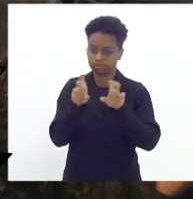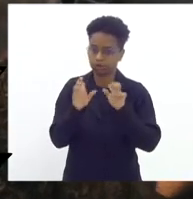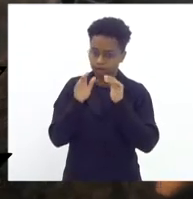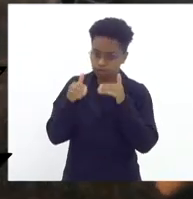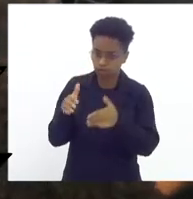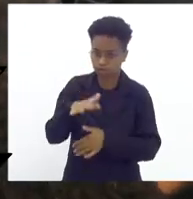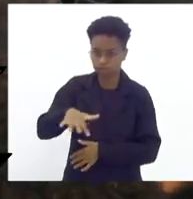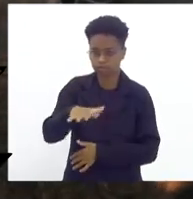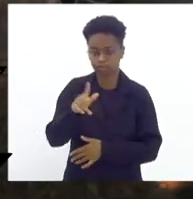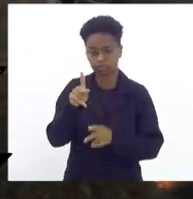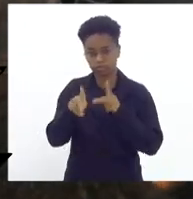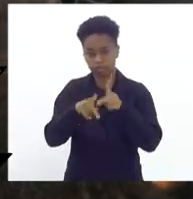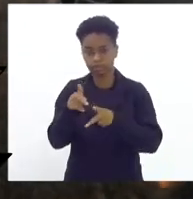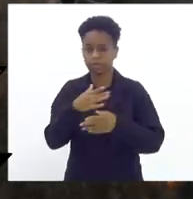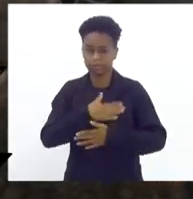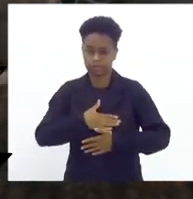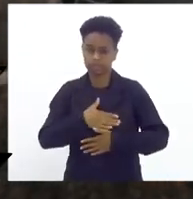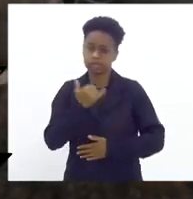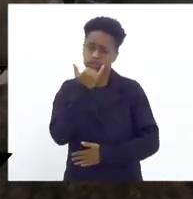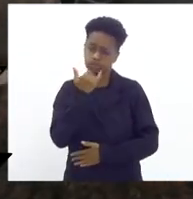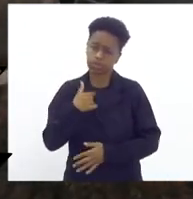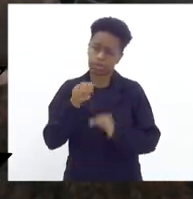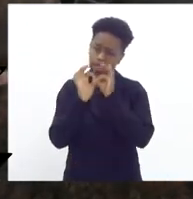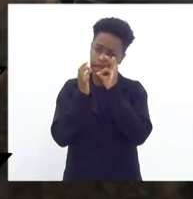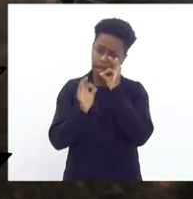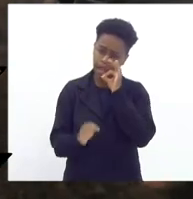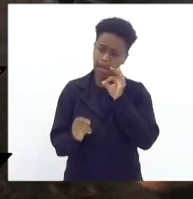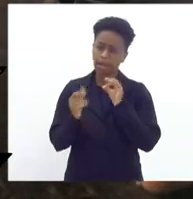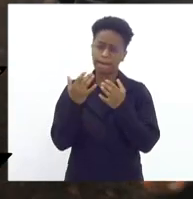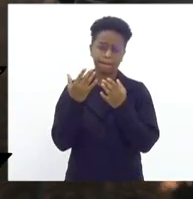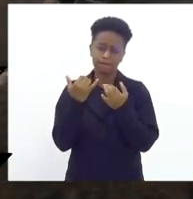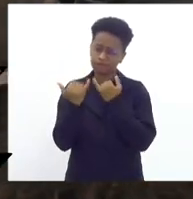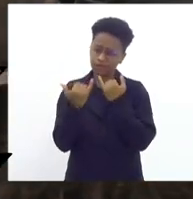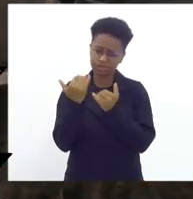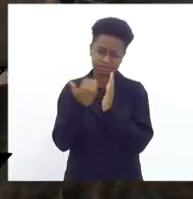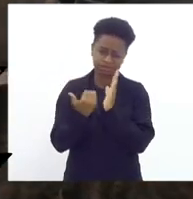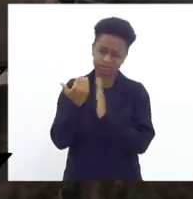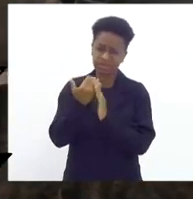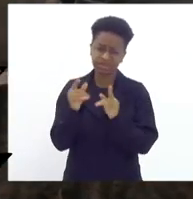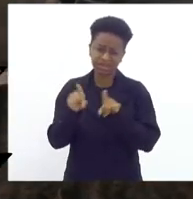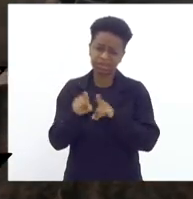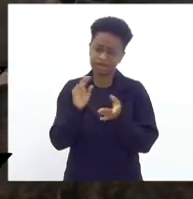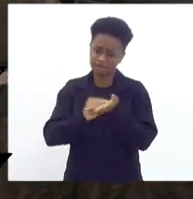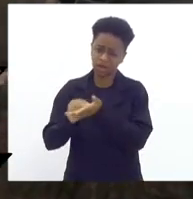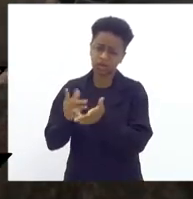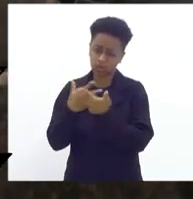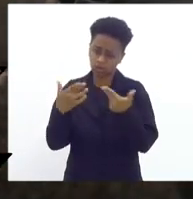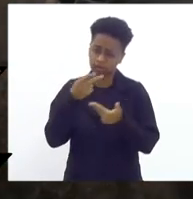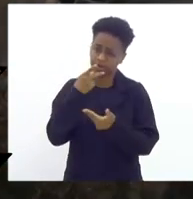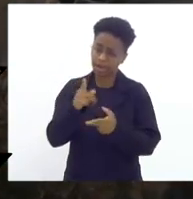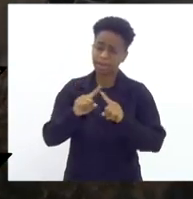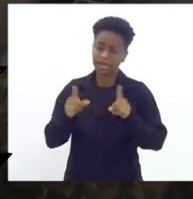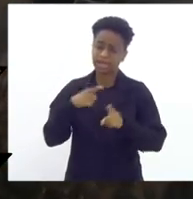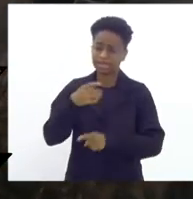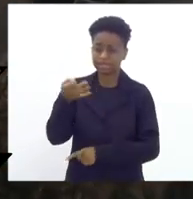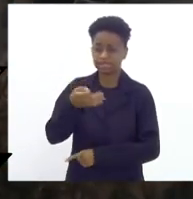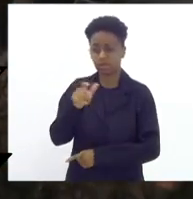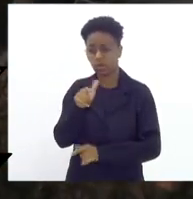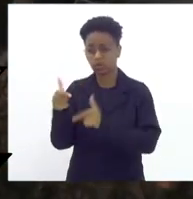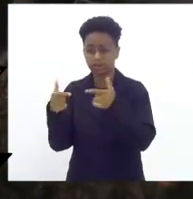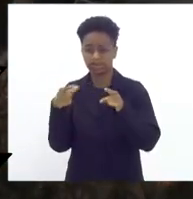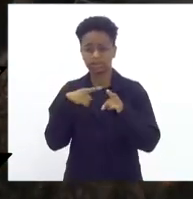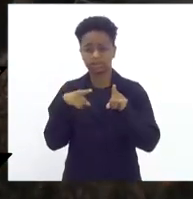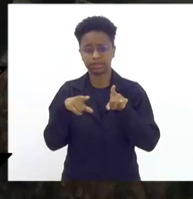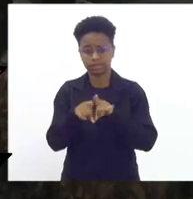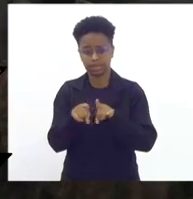um prazer enorme Tá bom muito obrigado desculpa eu falo demais é muita informação ainda ficou algumas coisas pelo meio do caminho mas certamente eu vou te dar audiências terão aqui